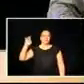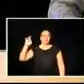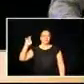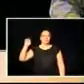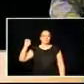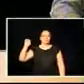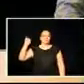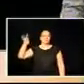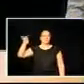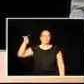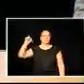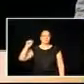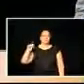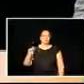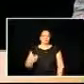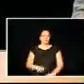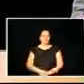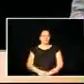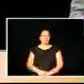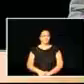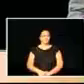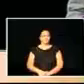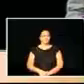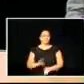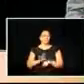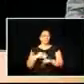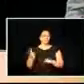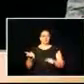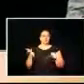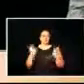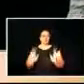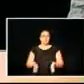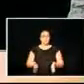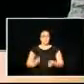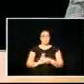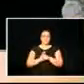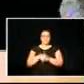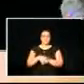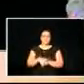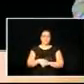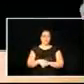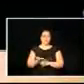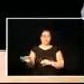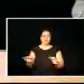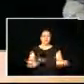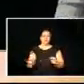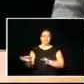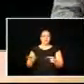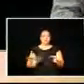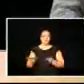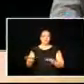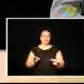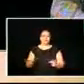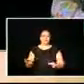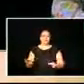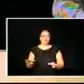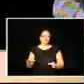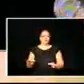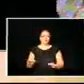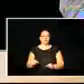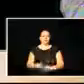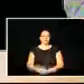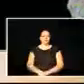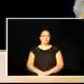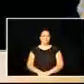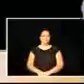legislativo. Mas, na questão da noite de hoje, esse projeto, tá, eu entendo que de uma forma pontual, mas vem,